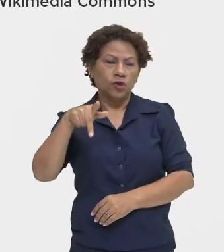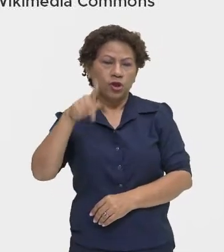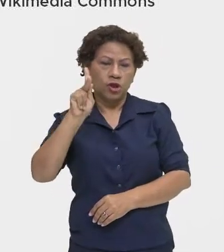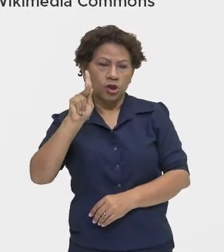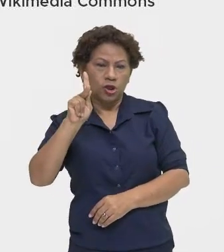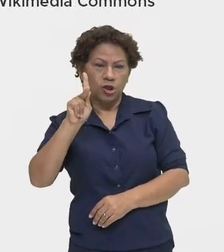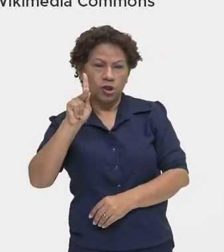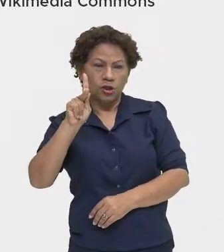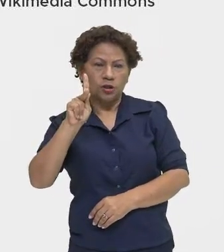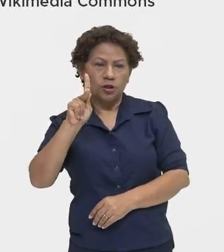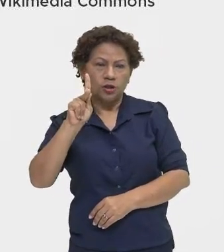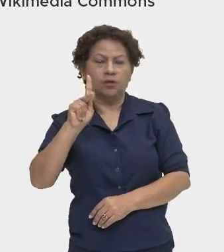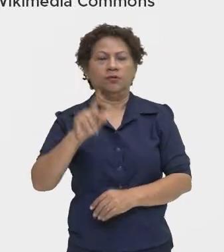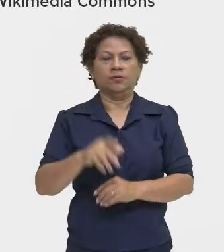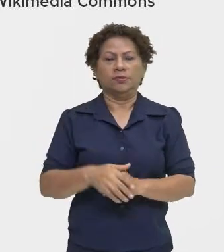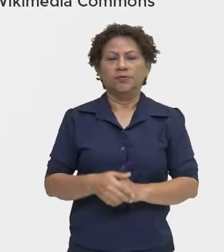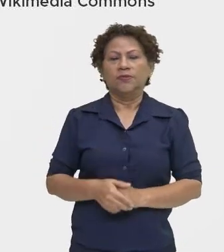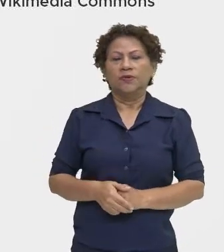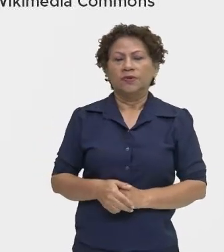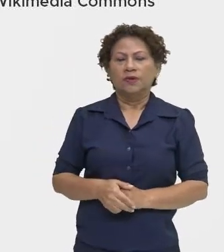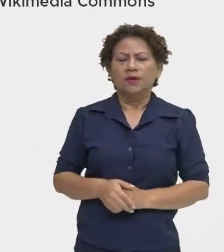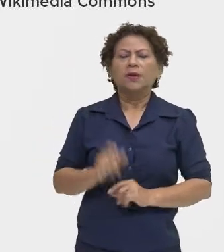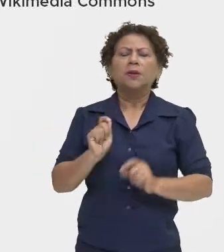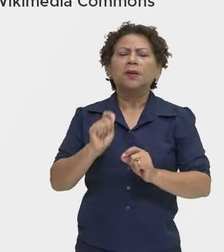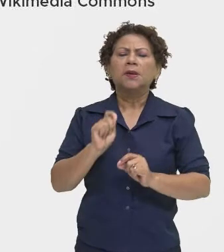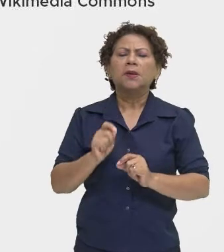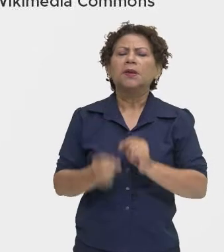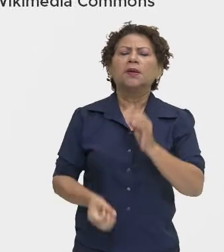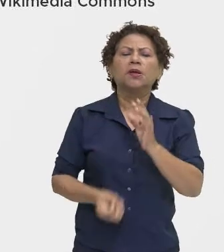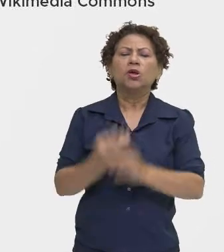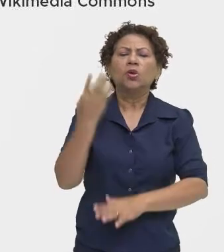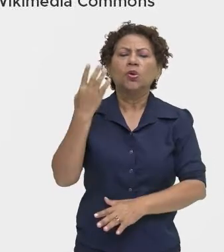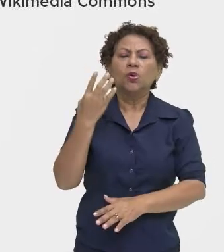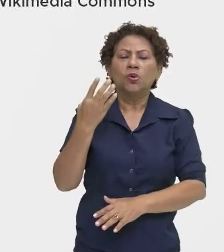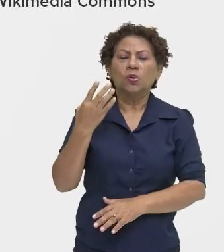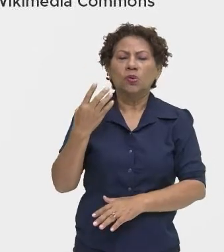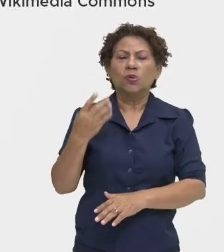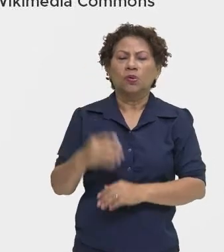termo proposto pelo escritor William John Thomas em